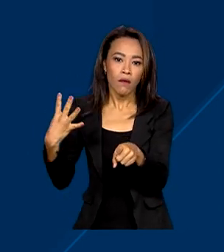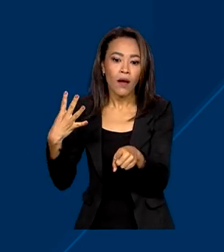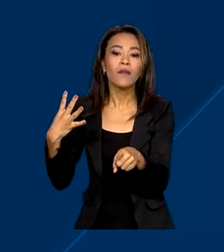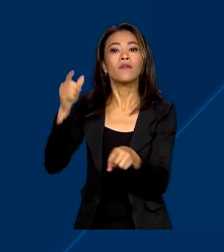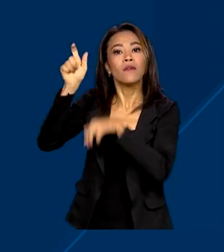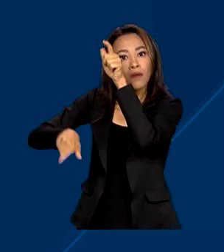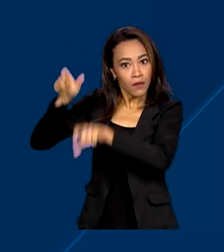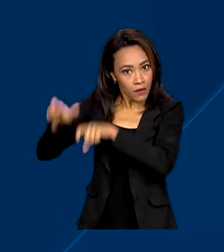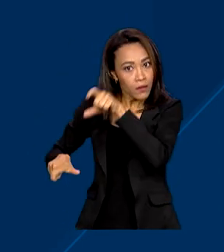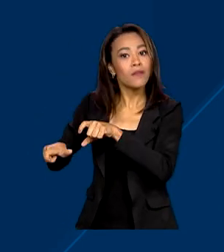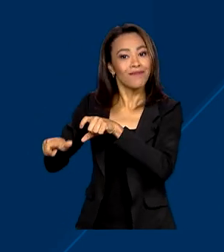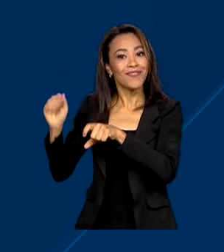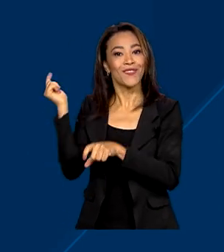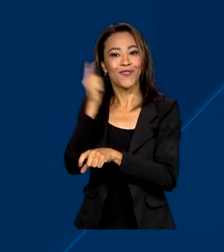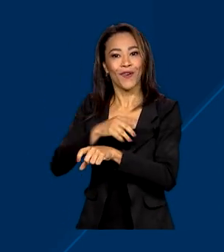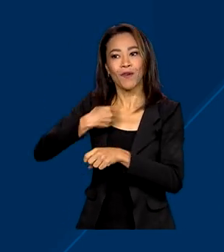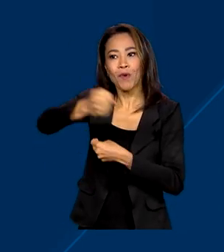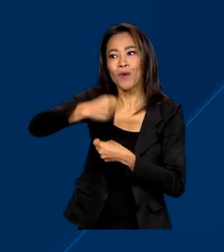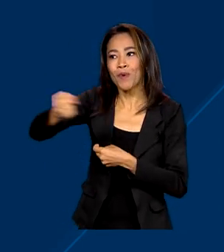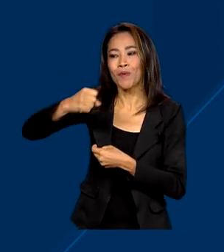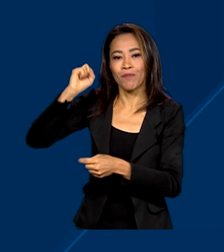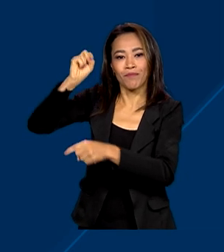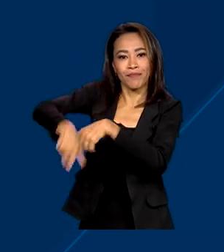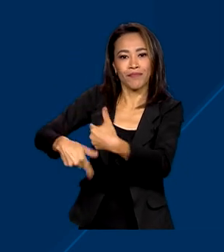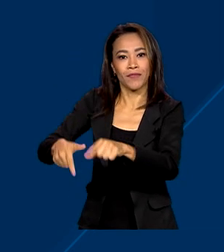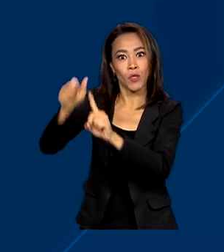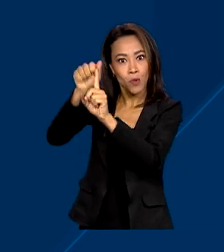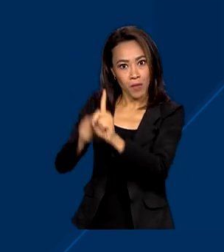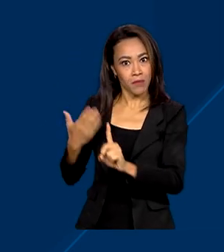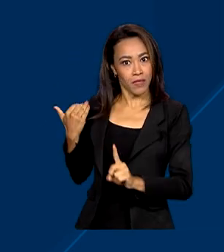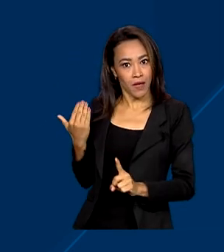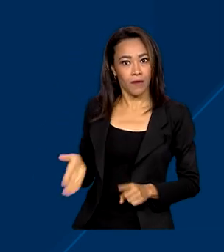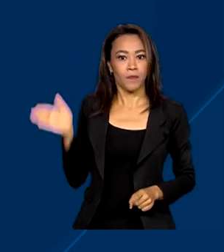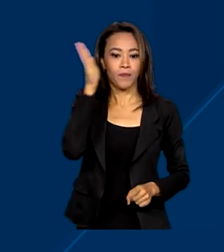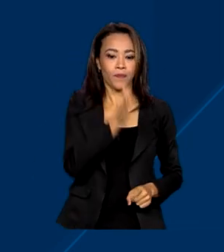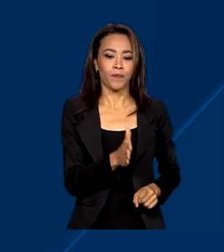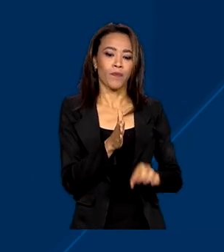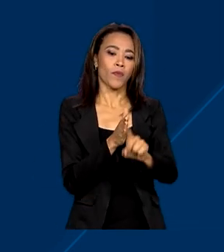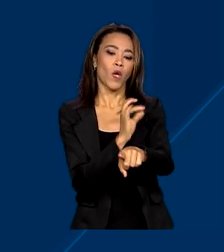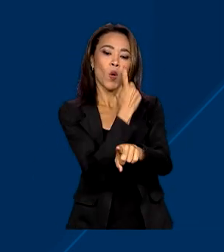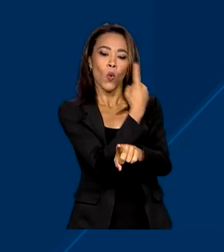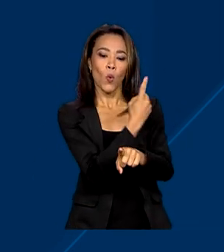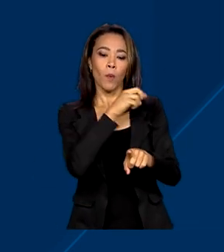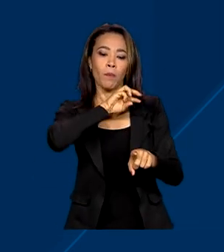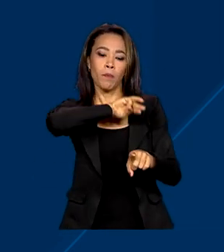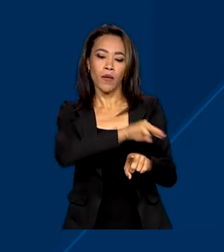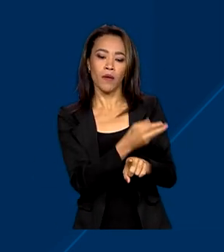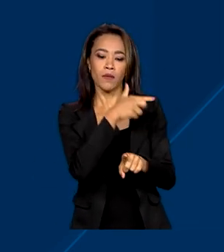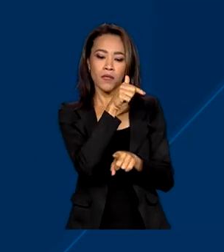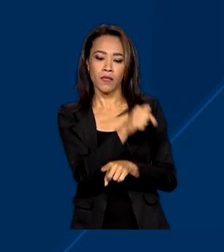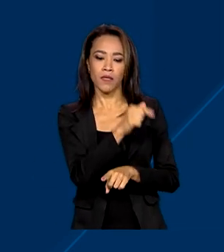1.949.844 pessoas foram admitidas no mês passado. Por outro lado,